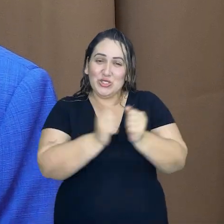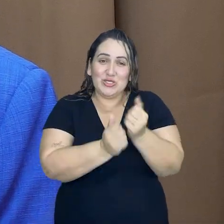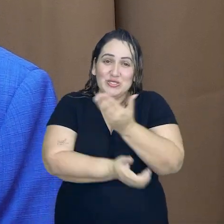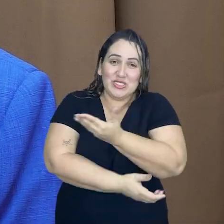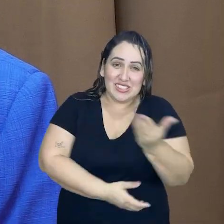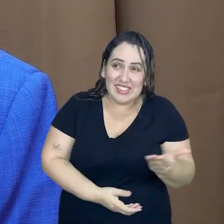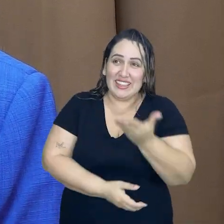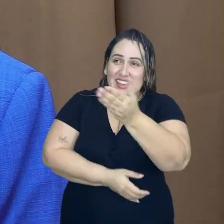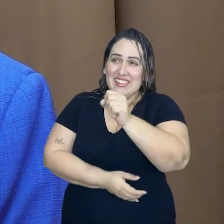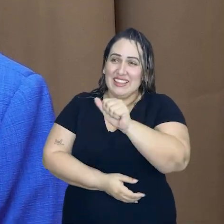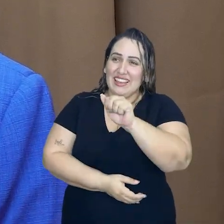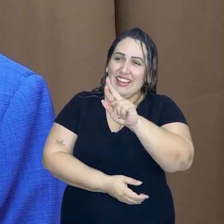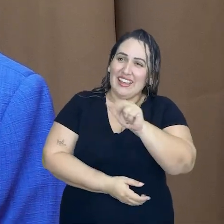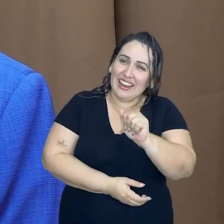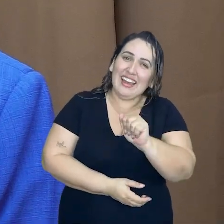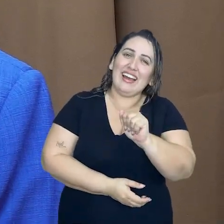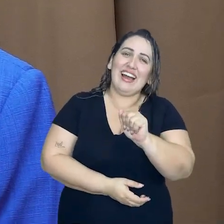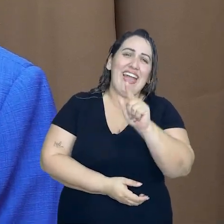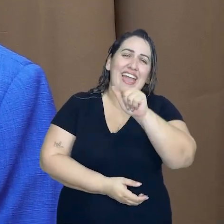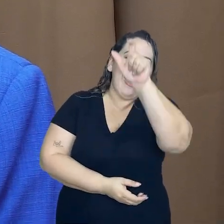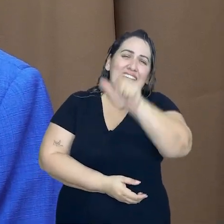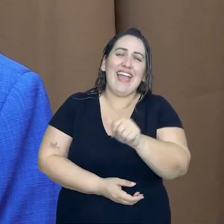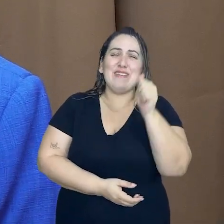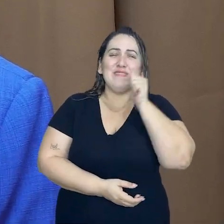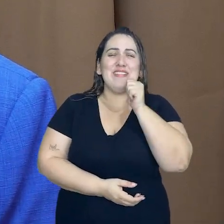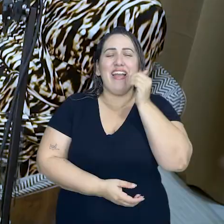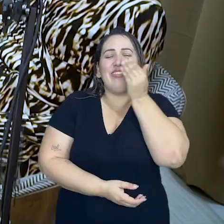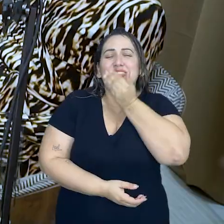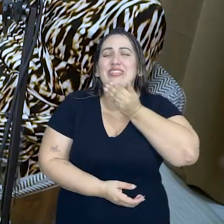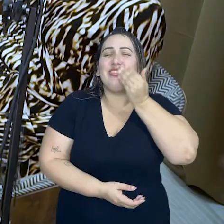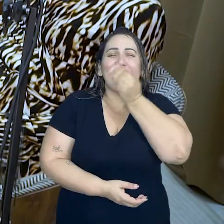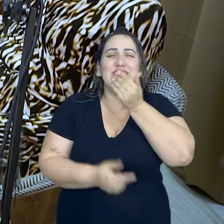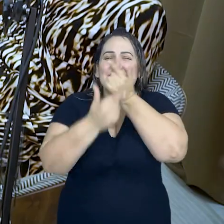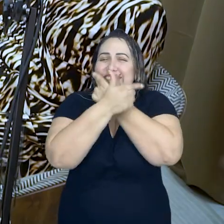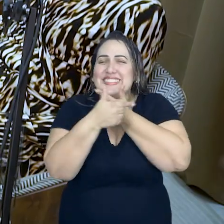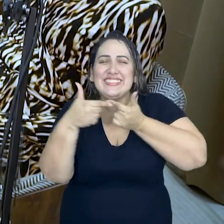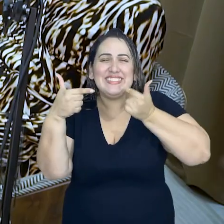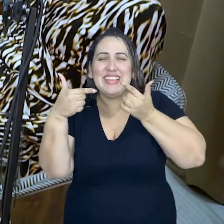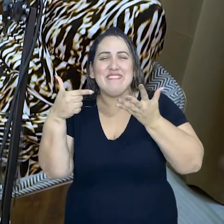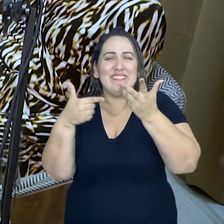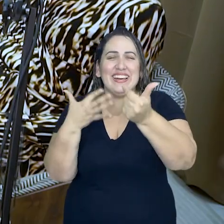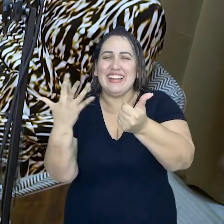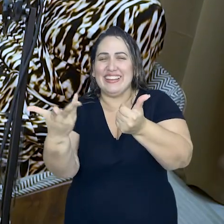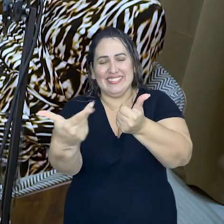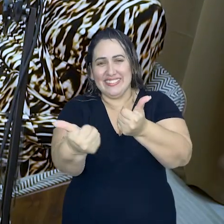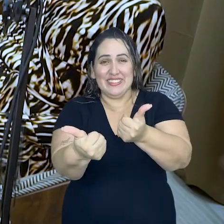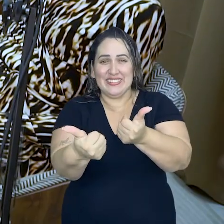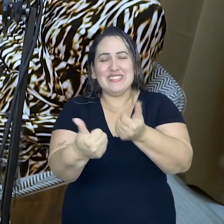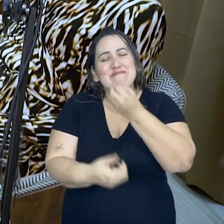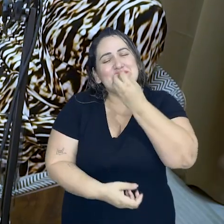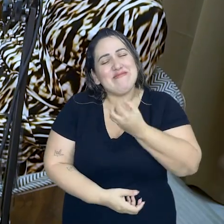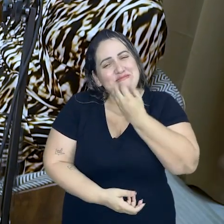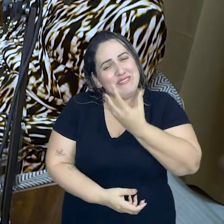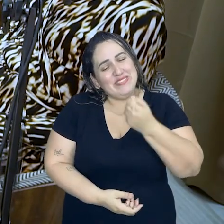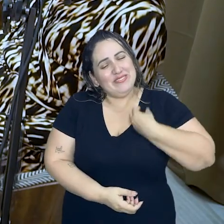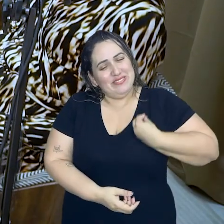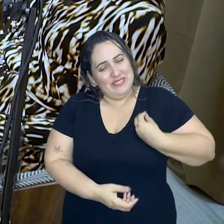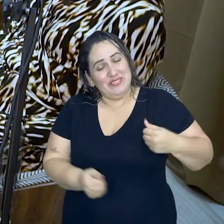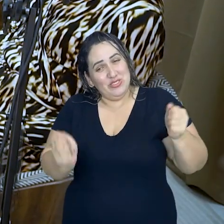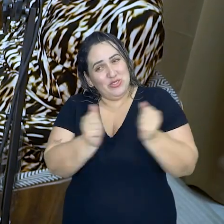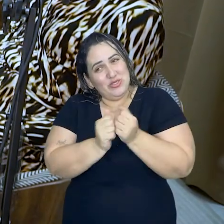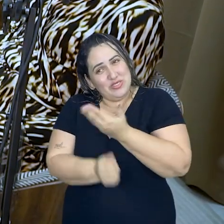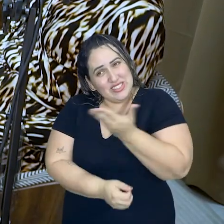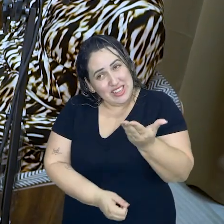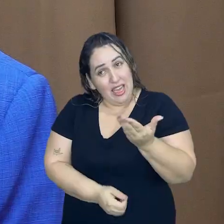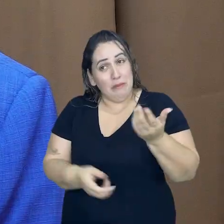você, Sara Cardoso, que é esse doce de criatura, essa simpatia. Prazer todo né? meu. Que coisa boa. E para falar